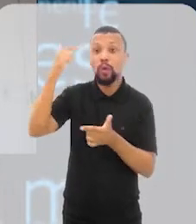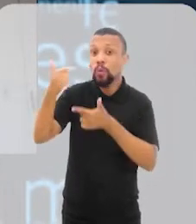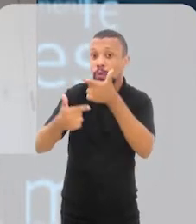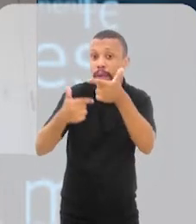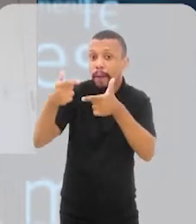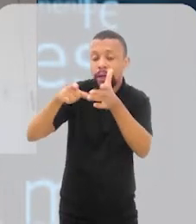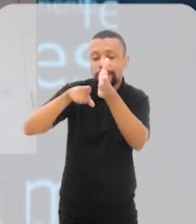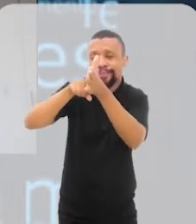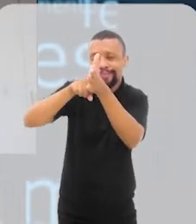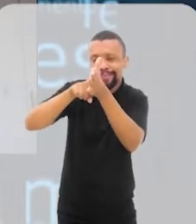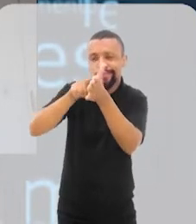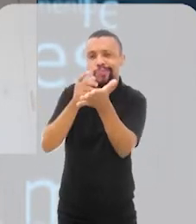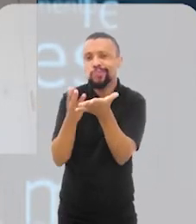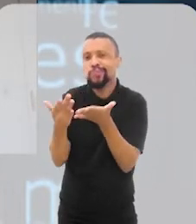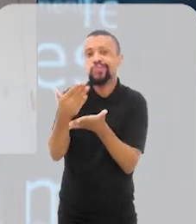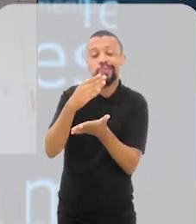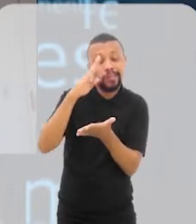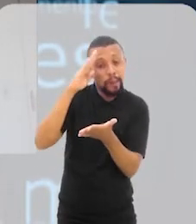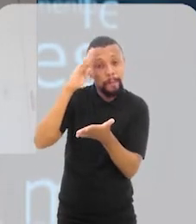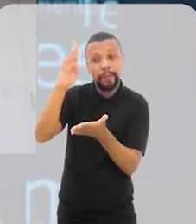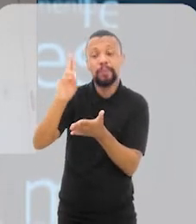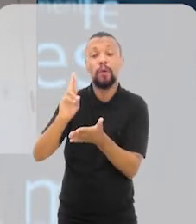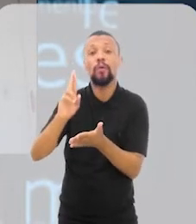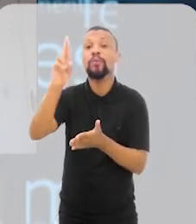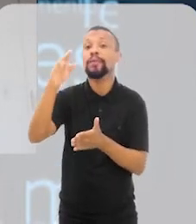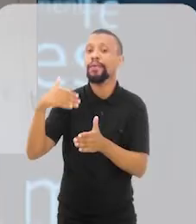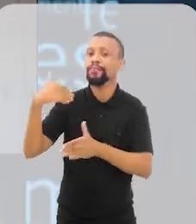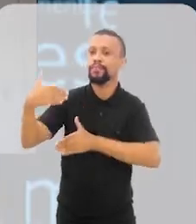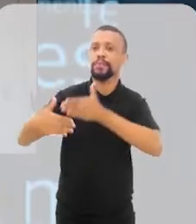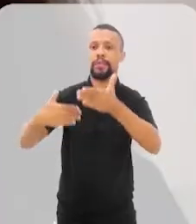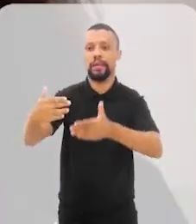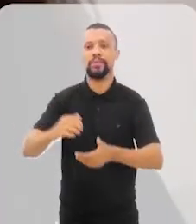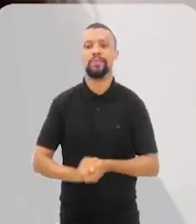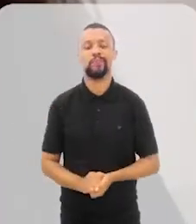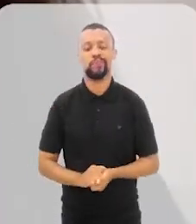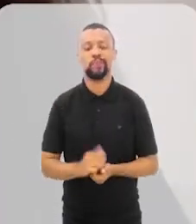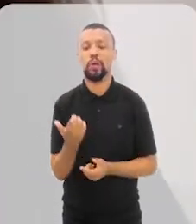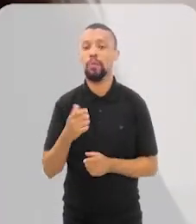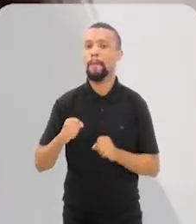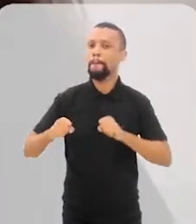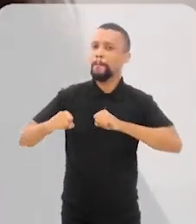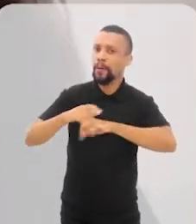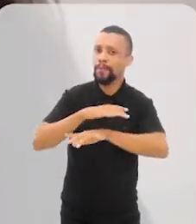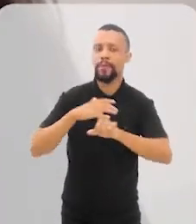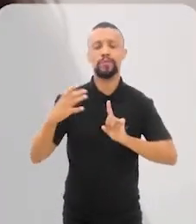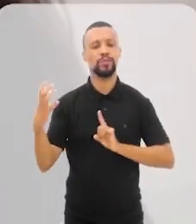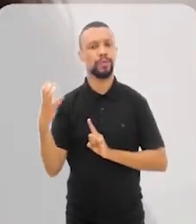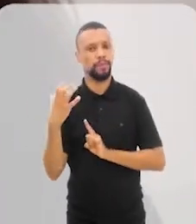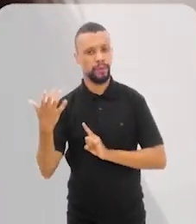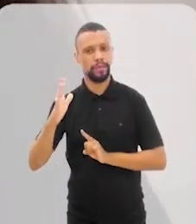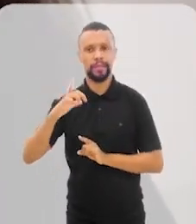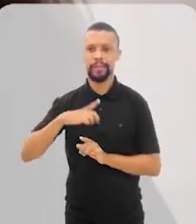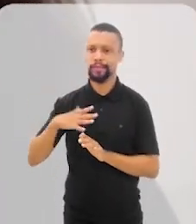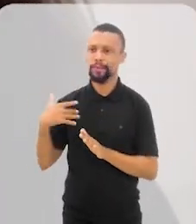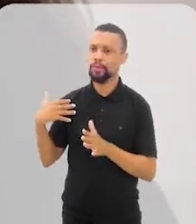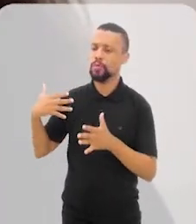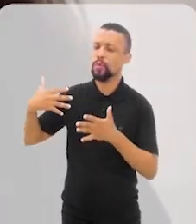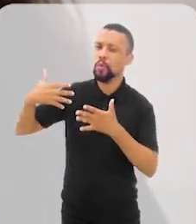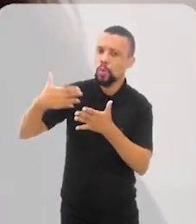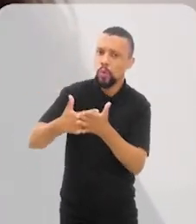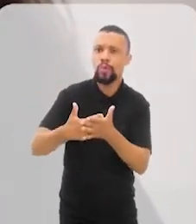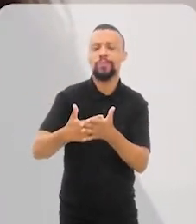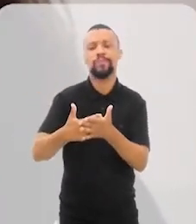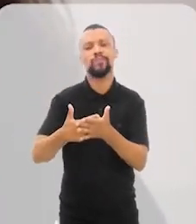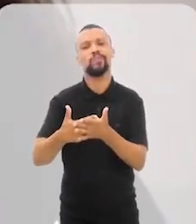do ITES, que é o grande coordenador e mobilizador desse processo. O Movimento Rio de Impacto, na verdade, ele já tem aí uma estrada, eu acho que